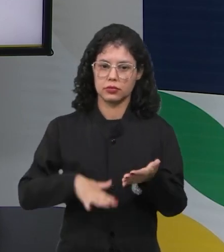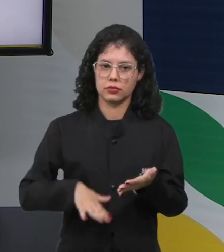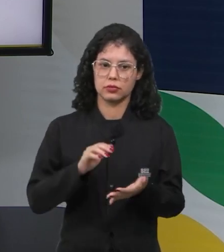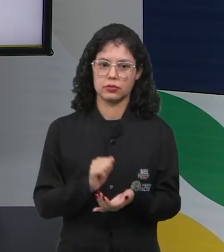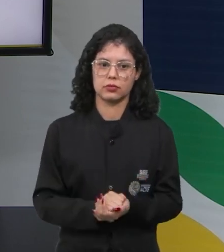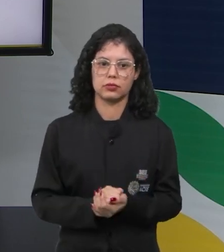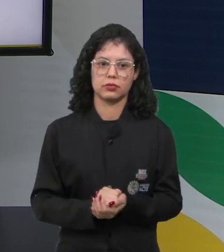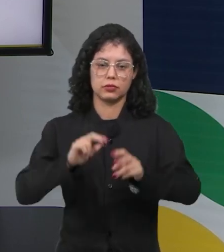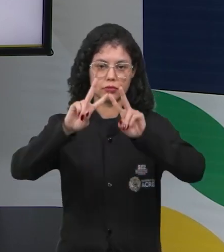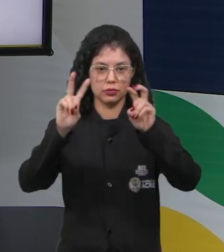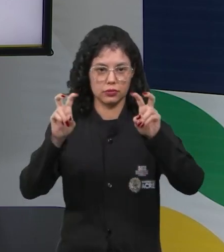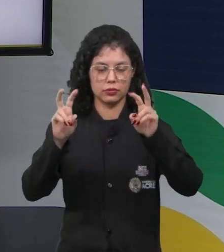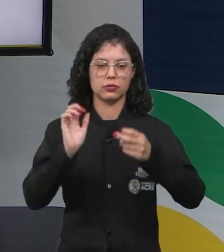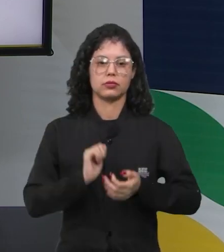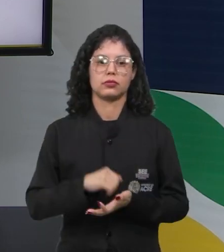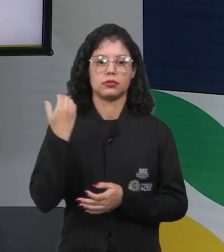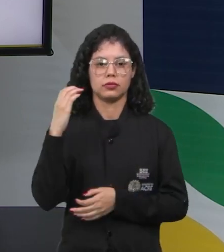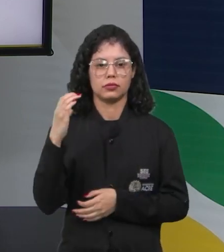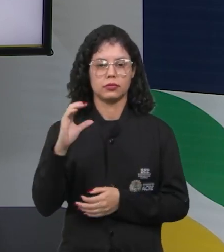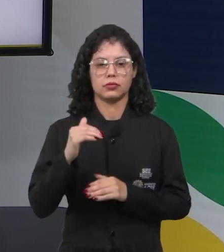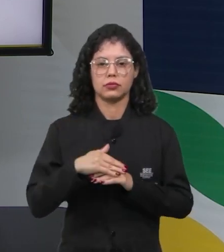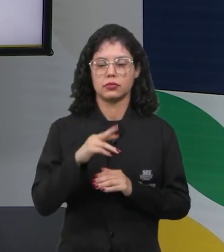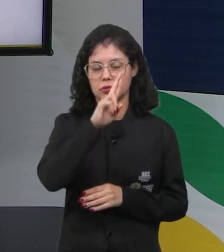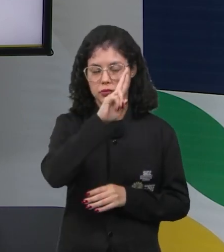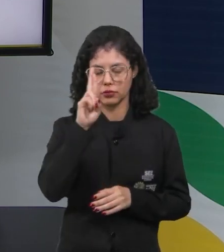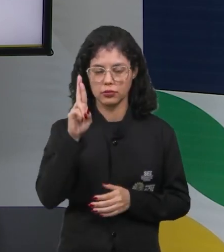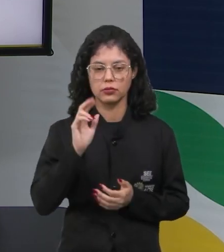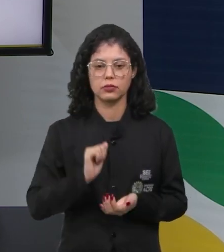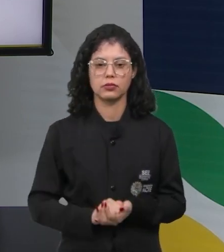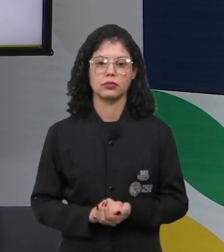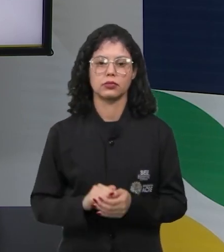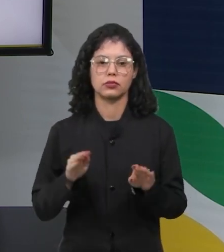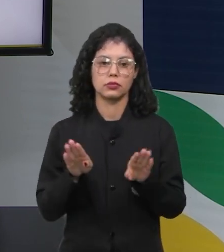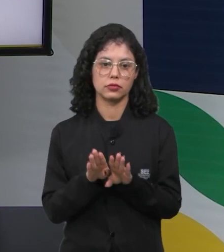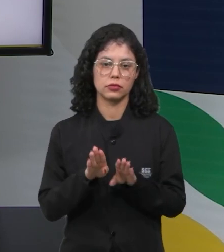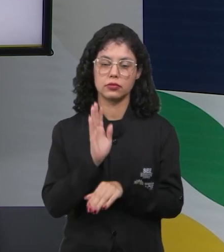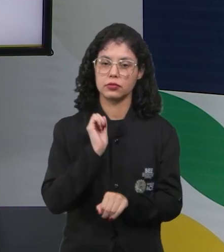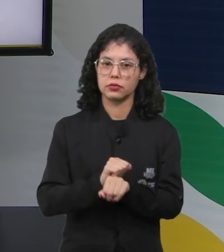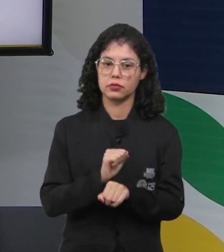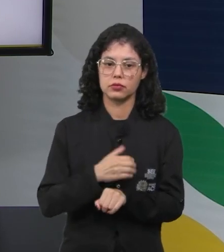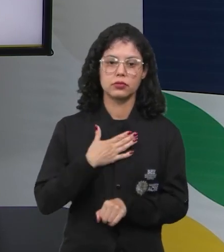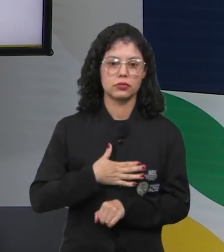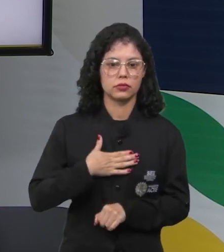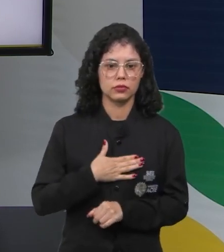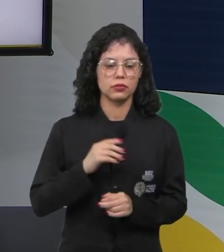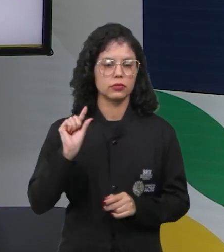atividades sobre a ciência, a história da ciência, e espero que vocês tenham